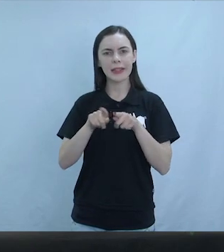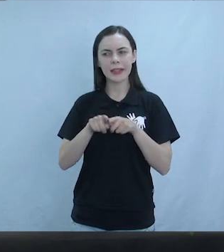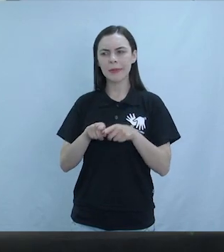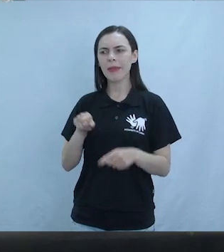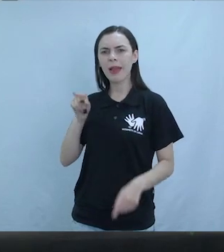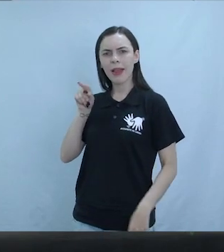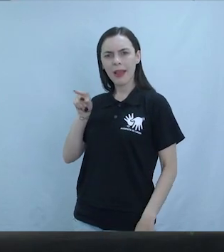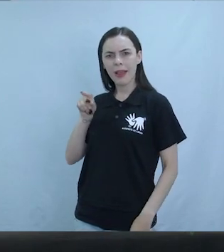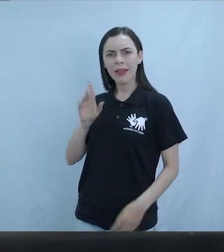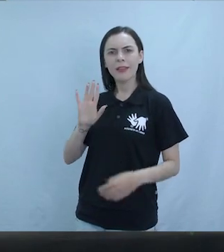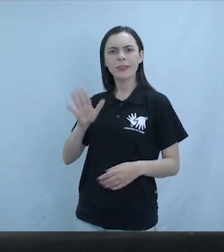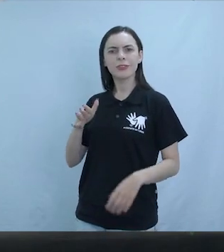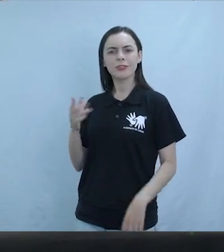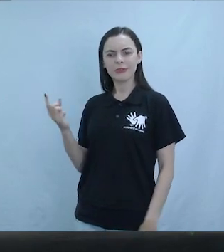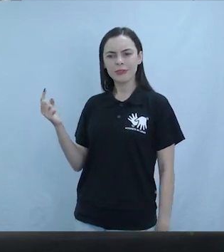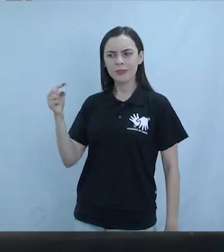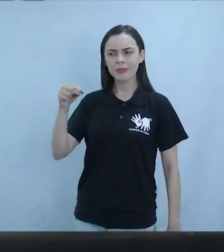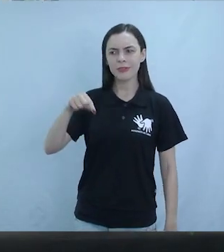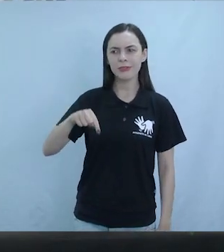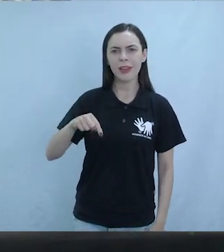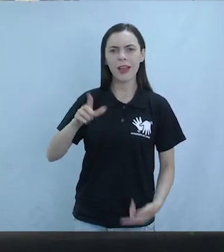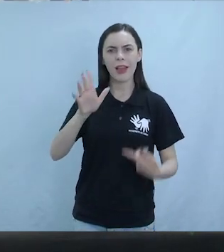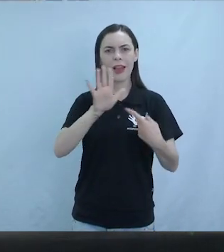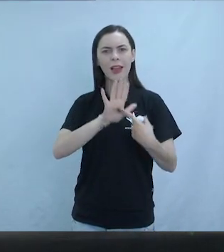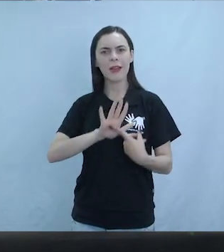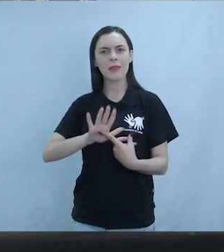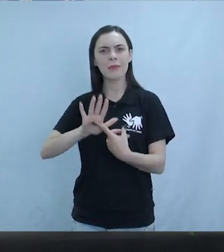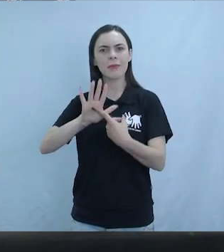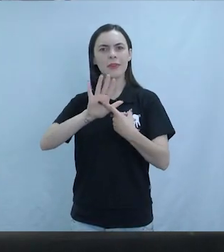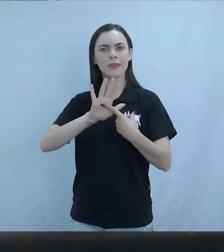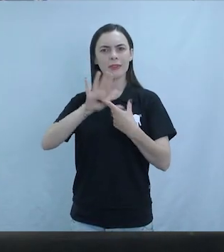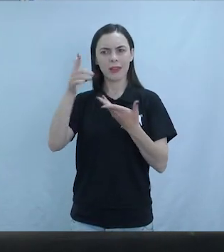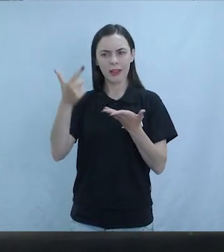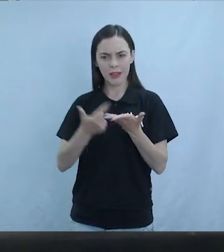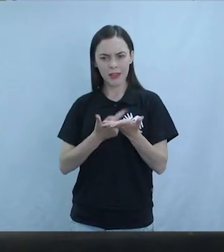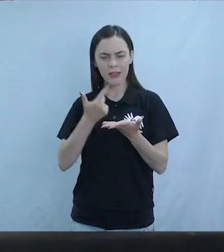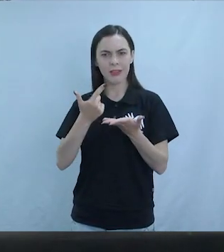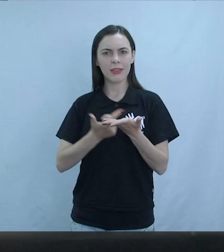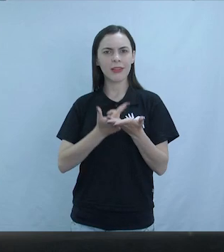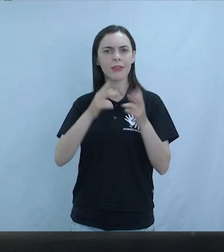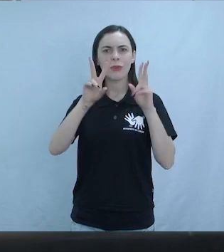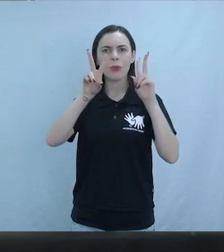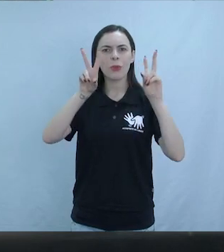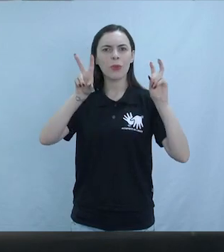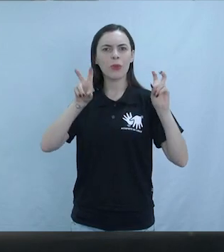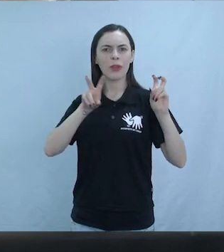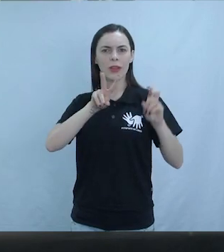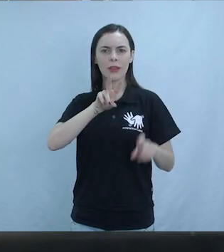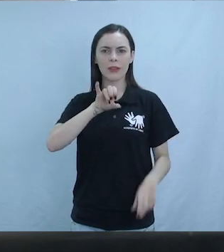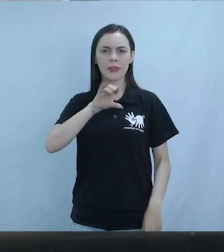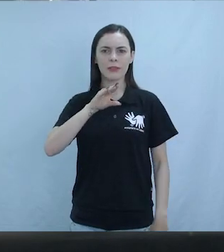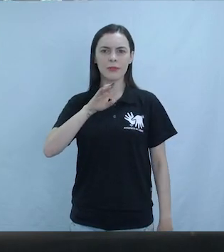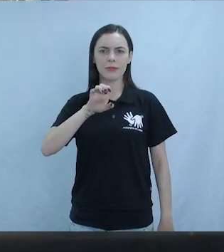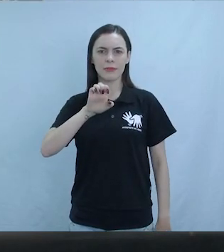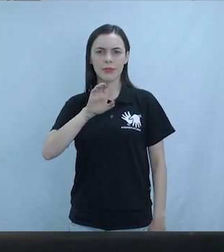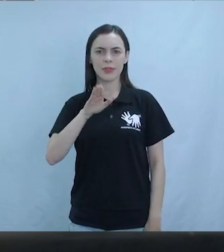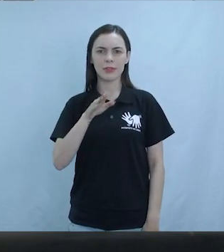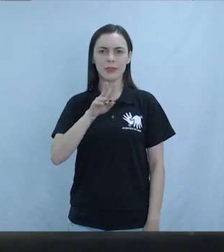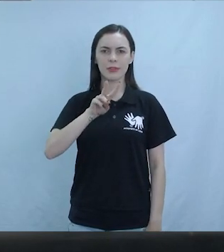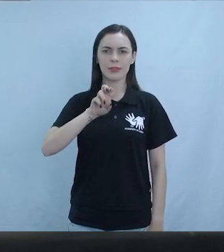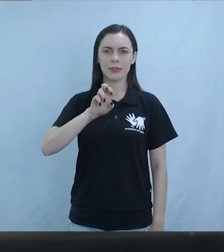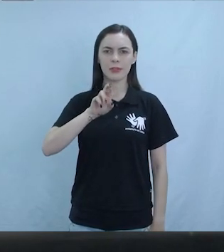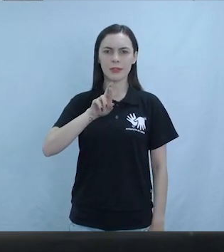professora Flávia veio e ela apresentou uma obra também que se chama Vice-versa